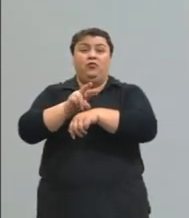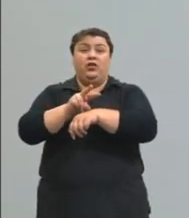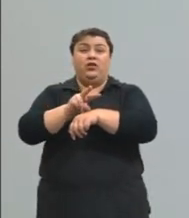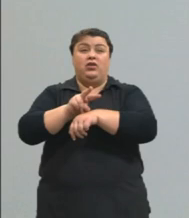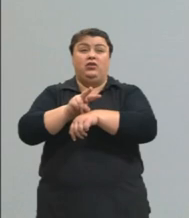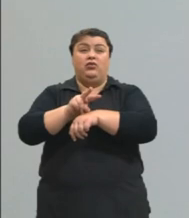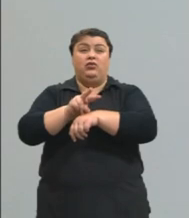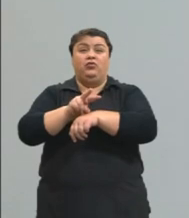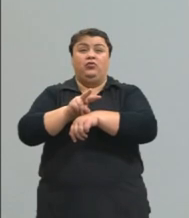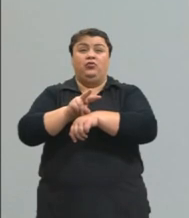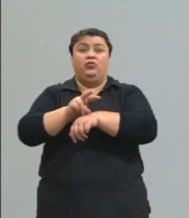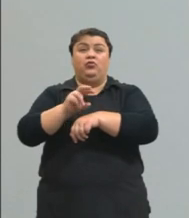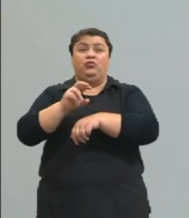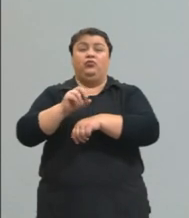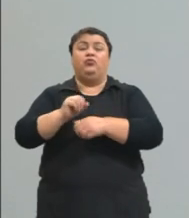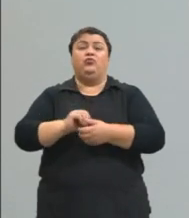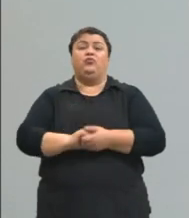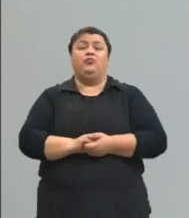varíola.